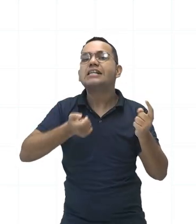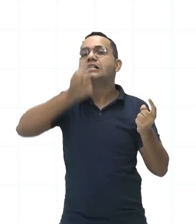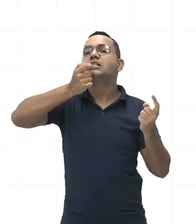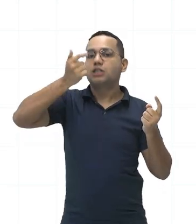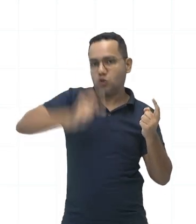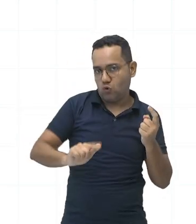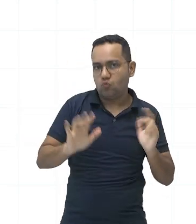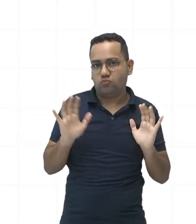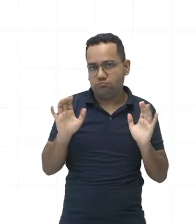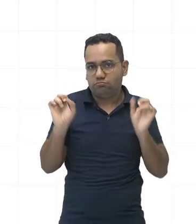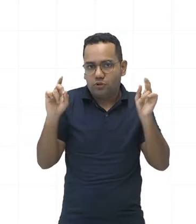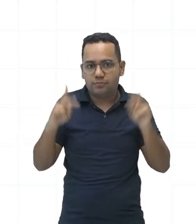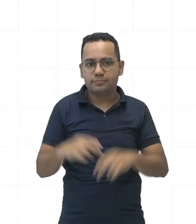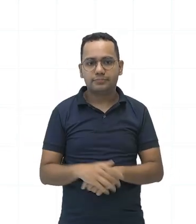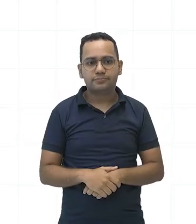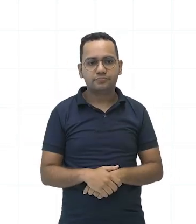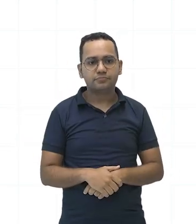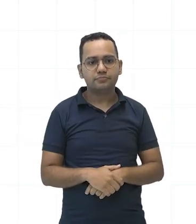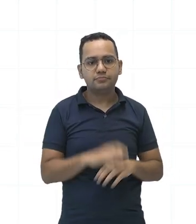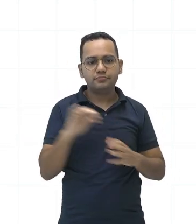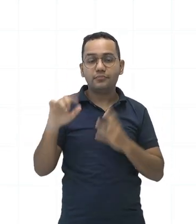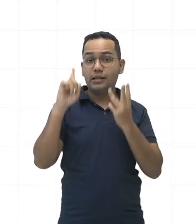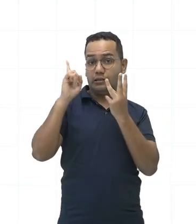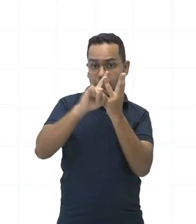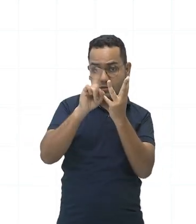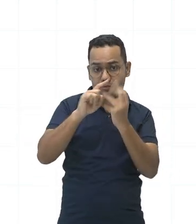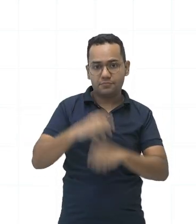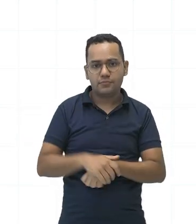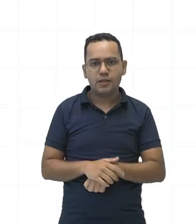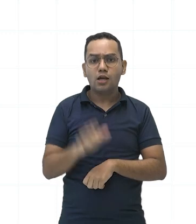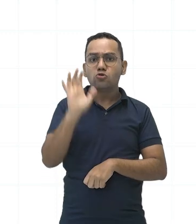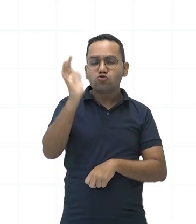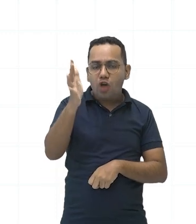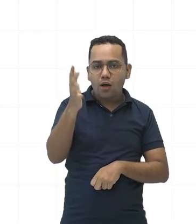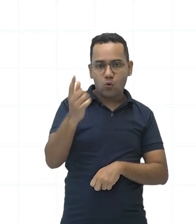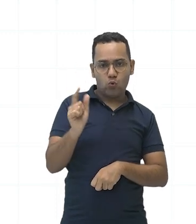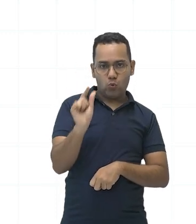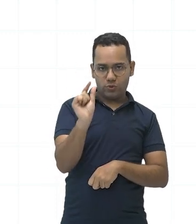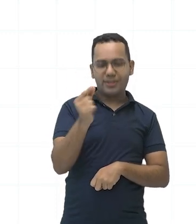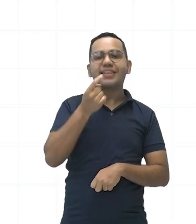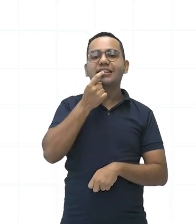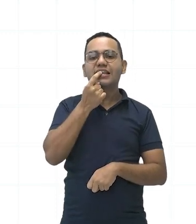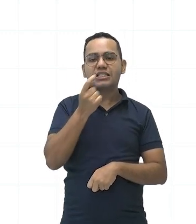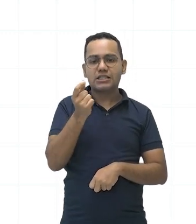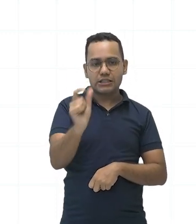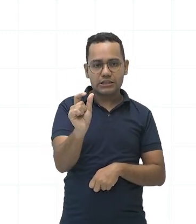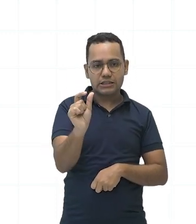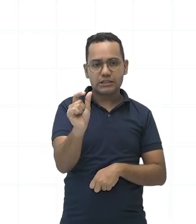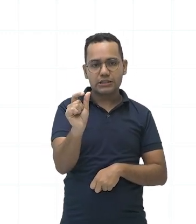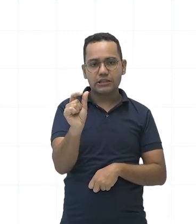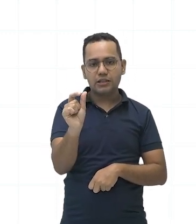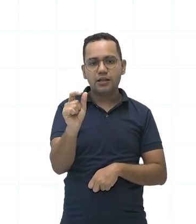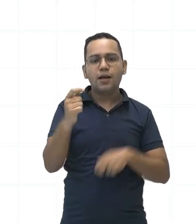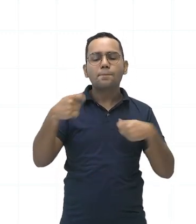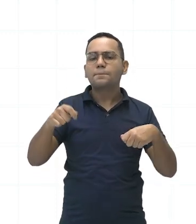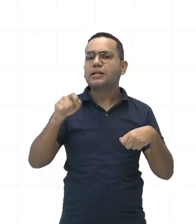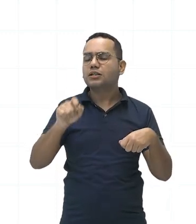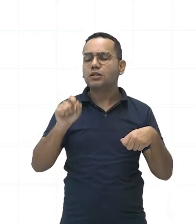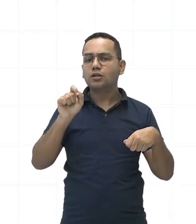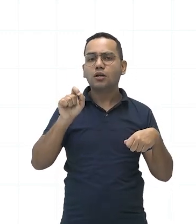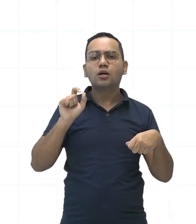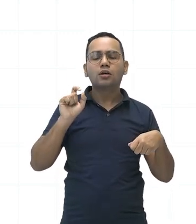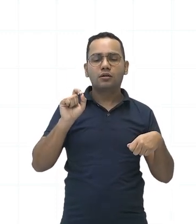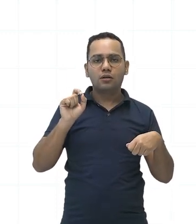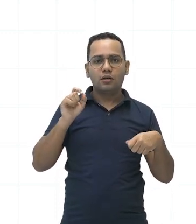de atenção. Estando com o dente em mãos, segure o mesmo pela coroa e nunca pela raiz, porque se